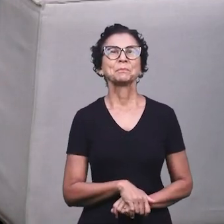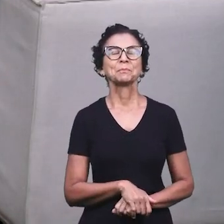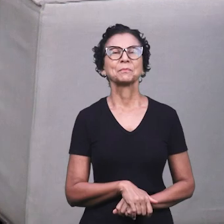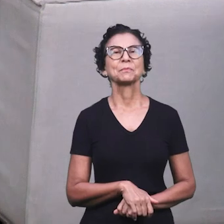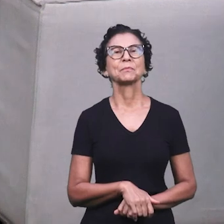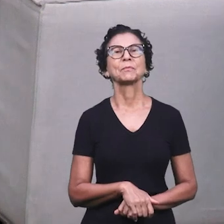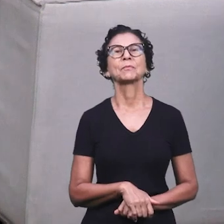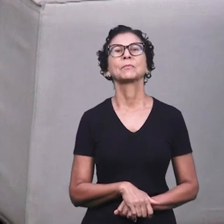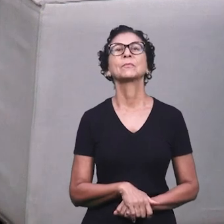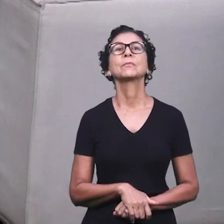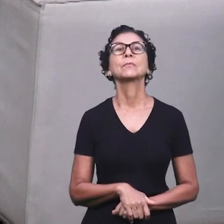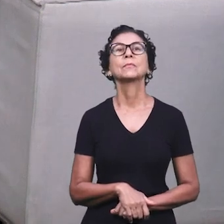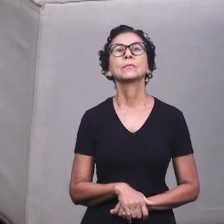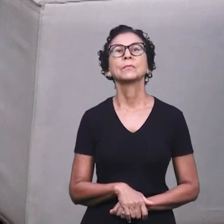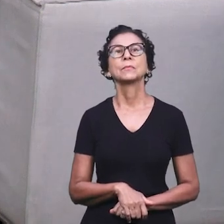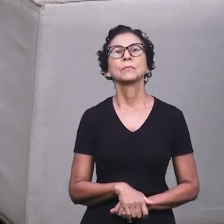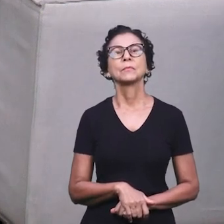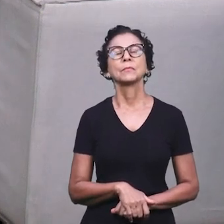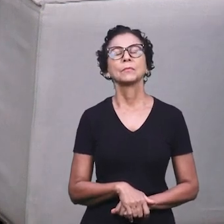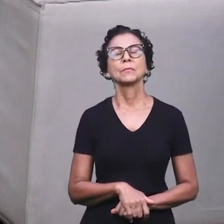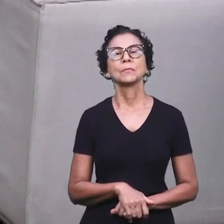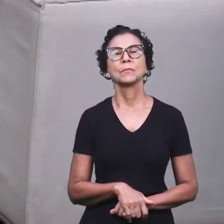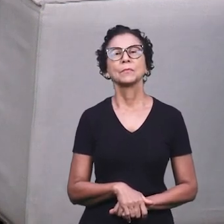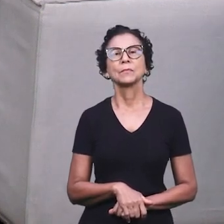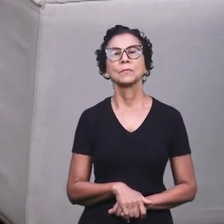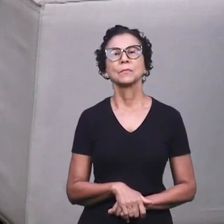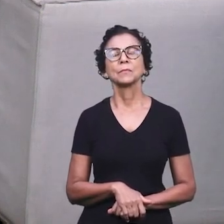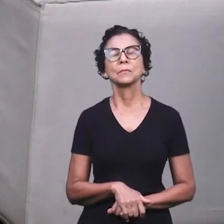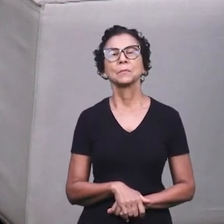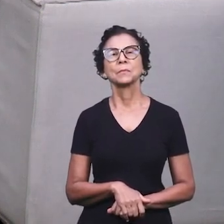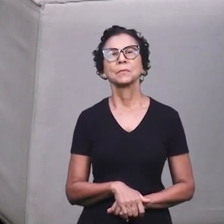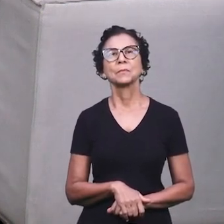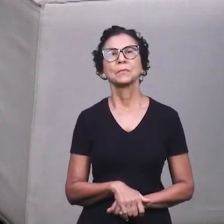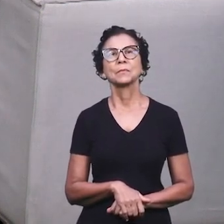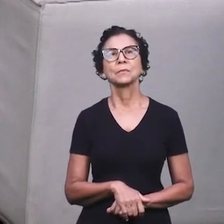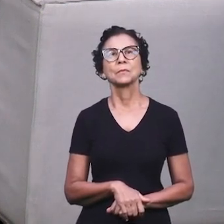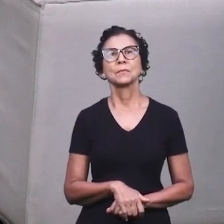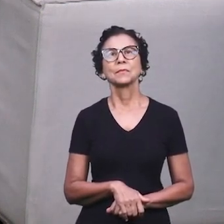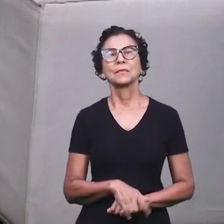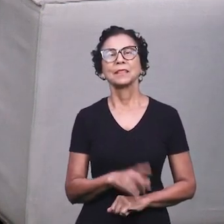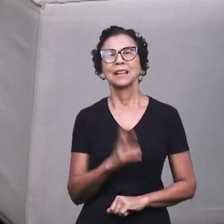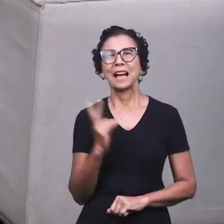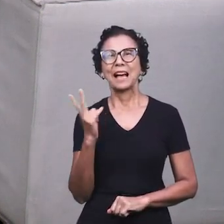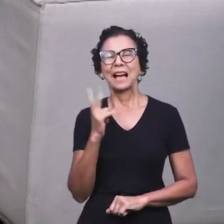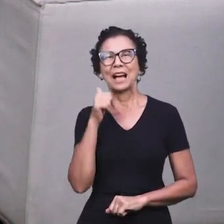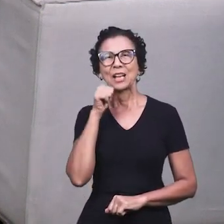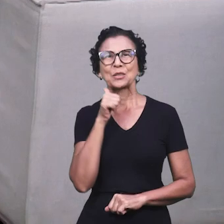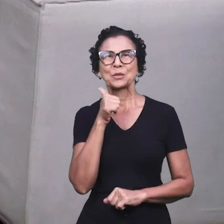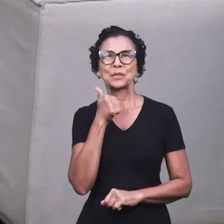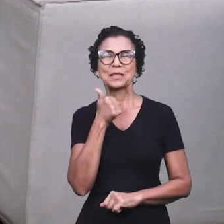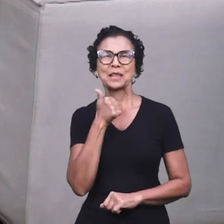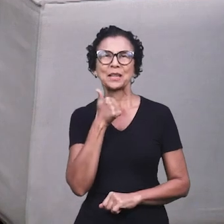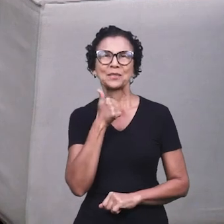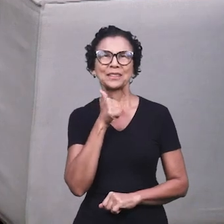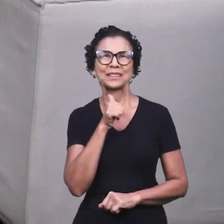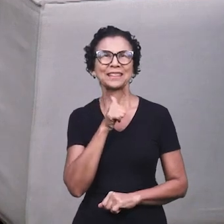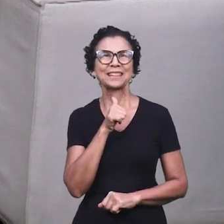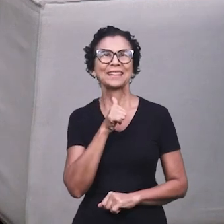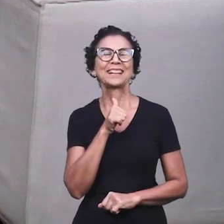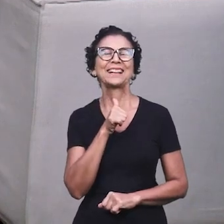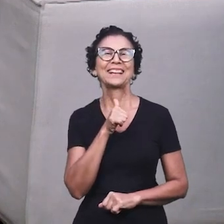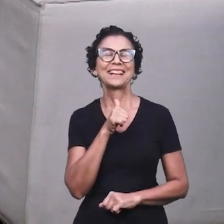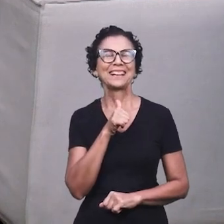aqui, e ver o seguinte, o que ele falou ali, eu acho que elas riram aqui enquanto ele estava